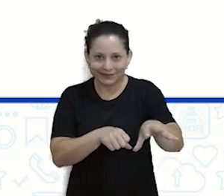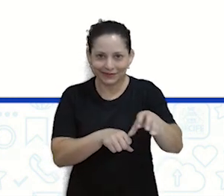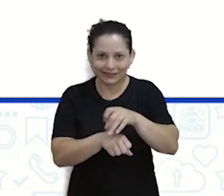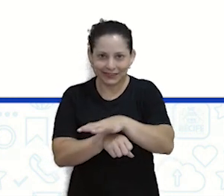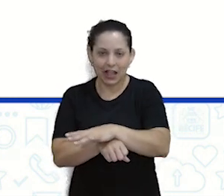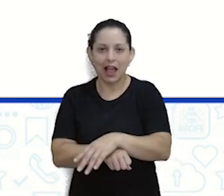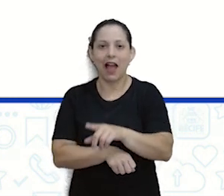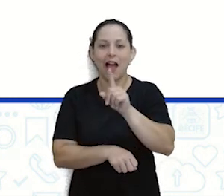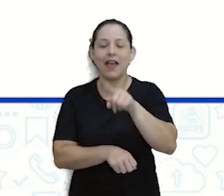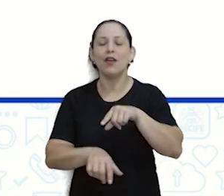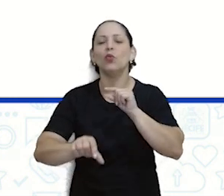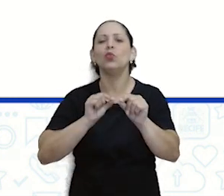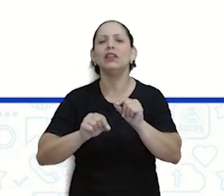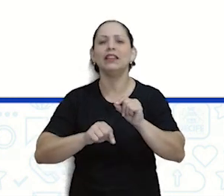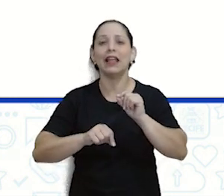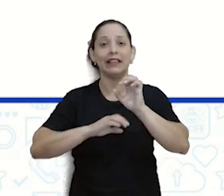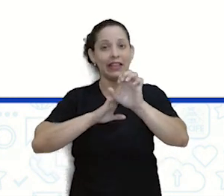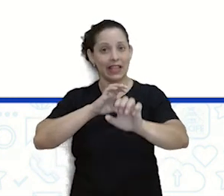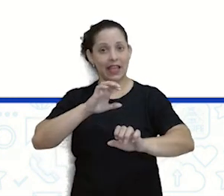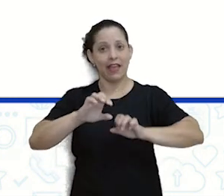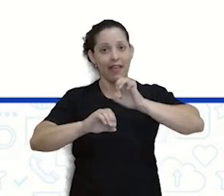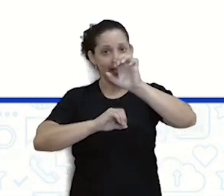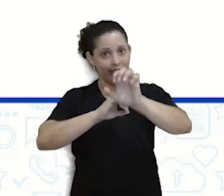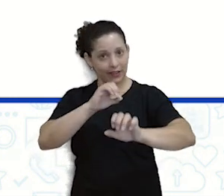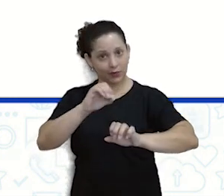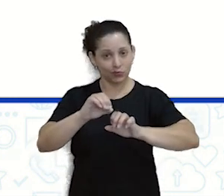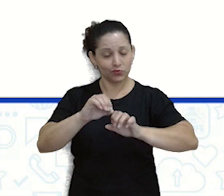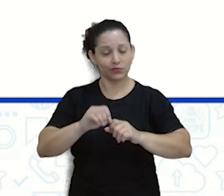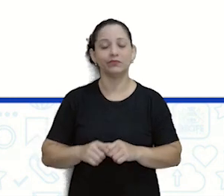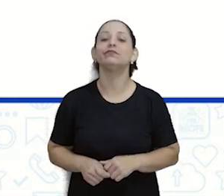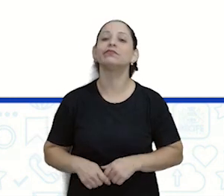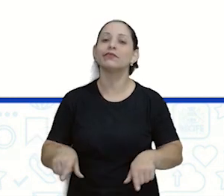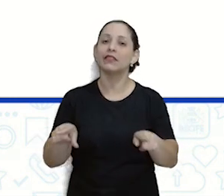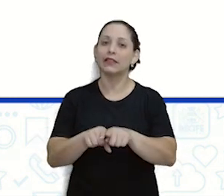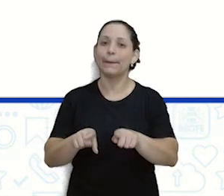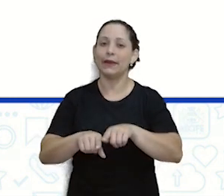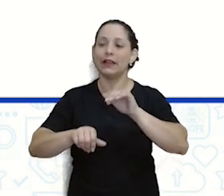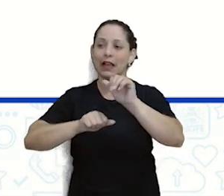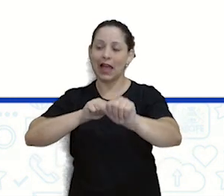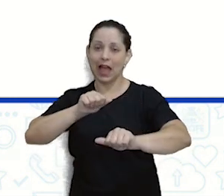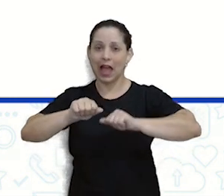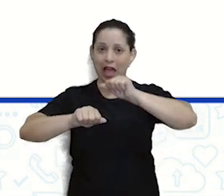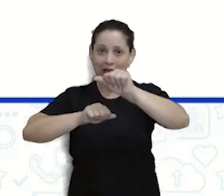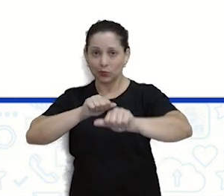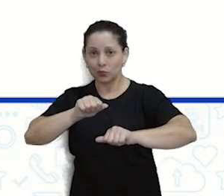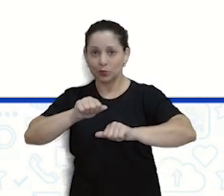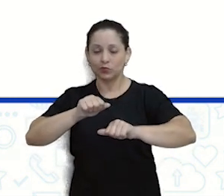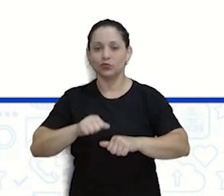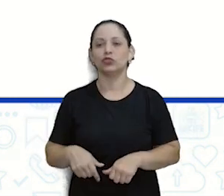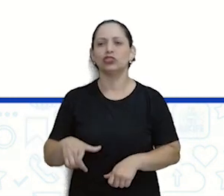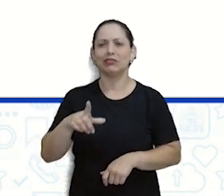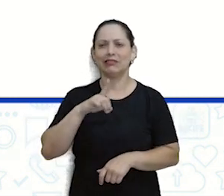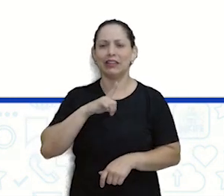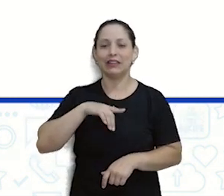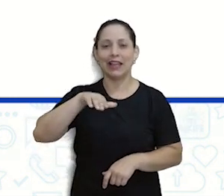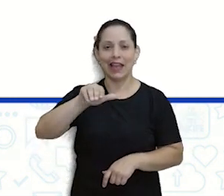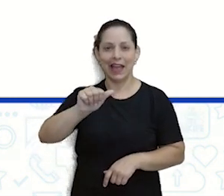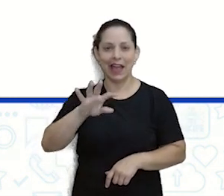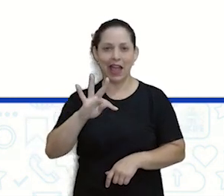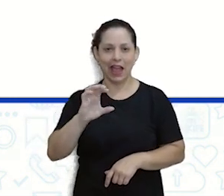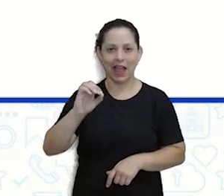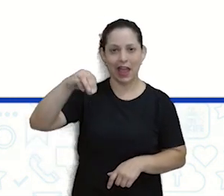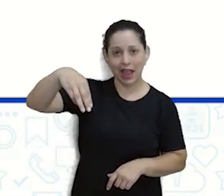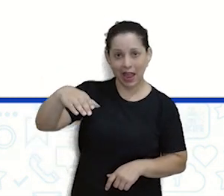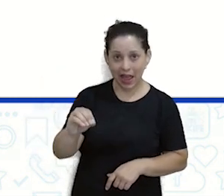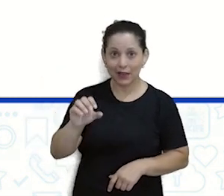dois átomos. Então, a gente tem aí até uma representação gráfica, né, desses átomos aí,